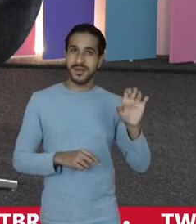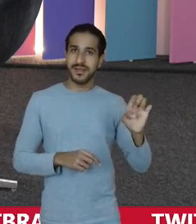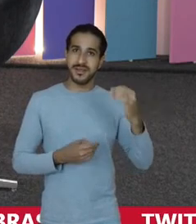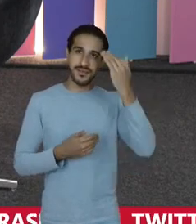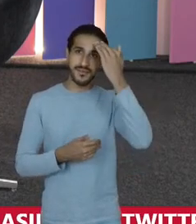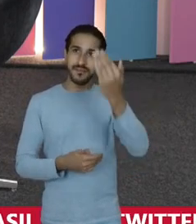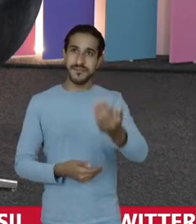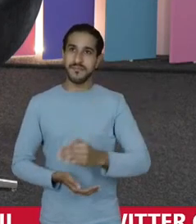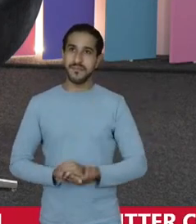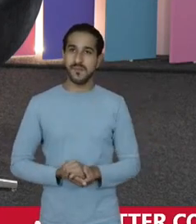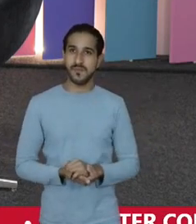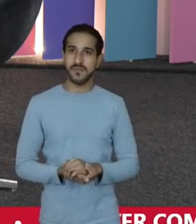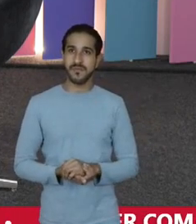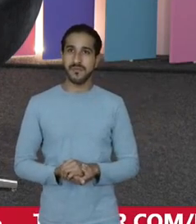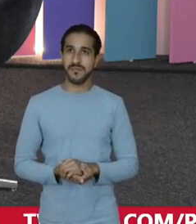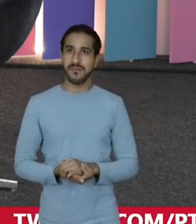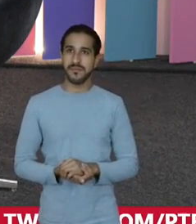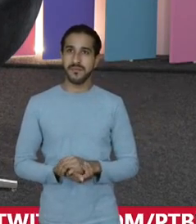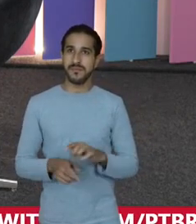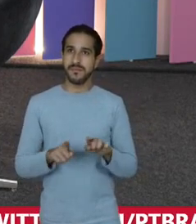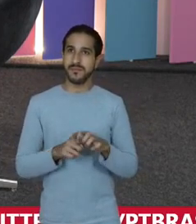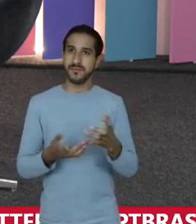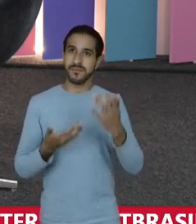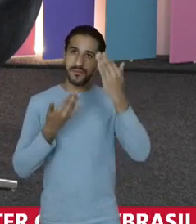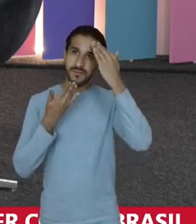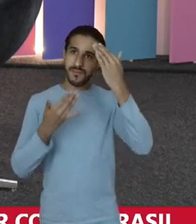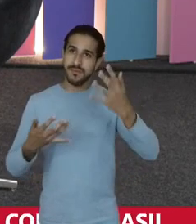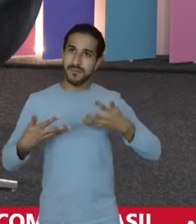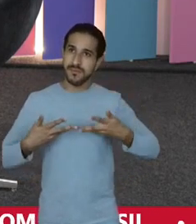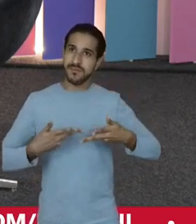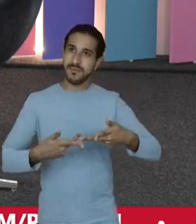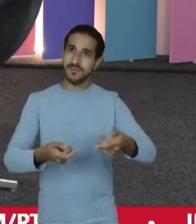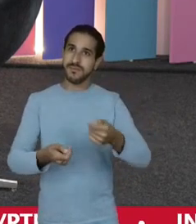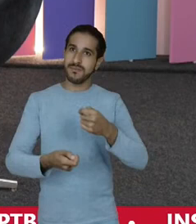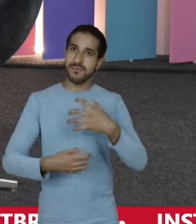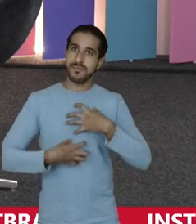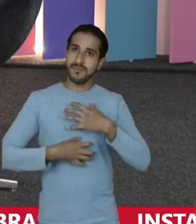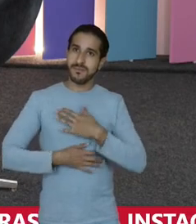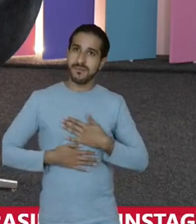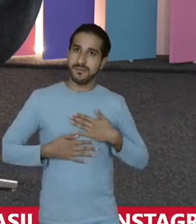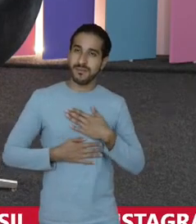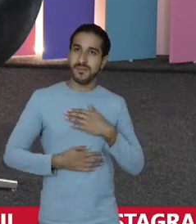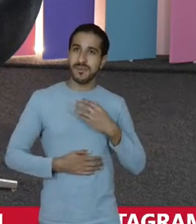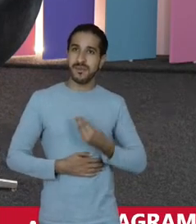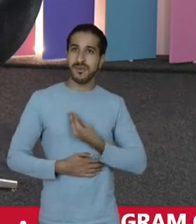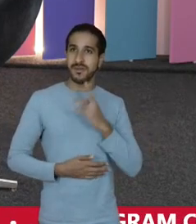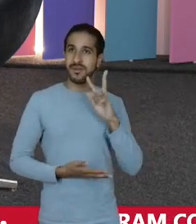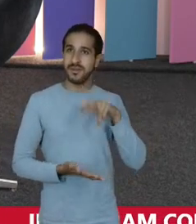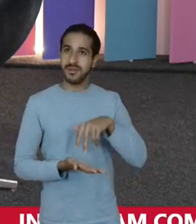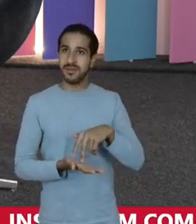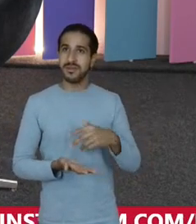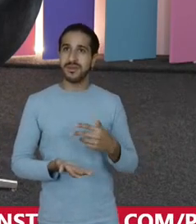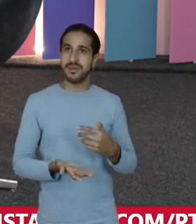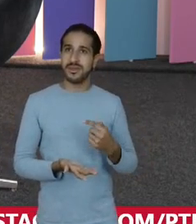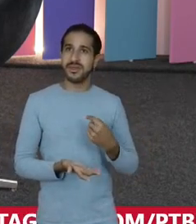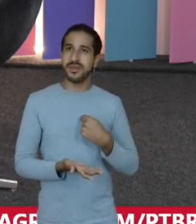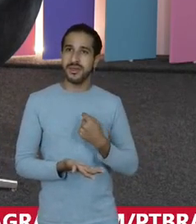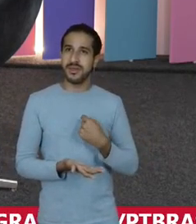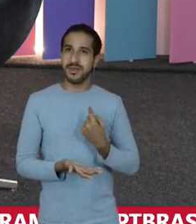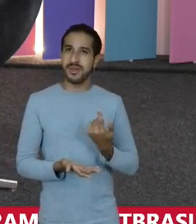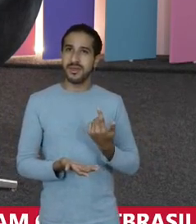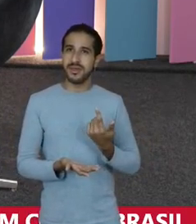obrigada. Eu também quero agradecer muito pelo convite, me sinto muito honrada de estar aqui, né, eu